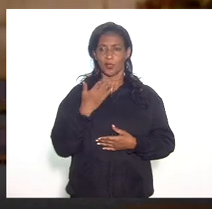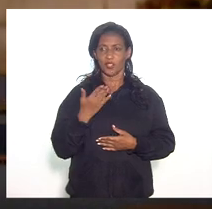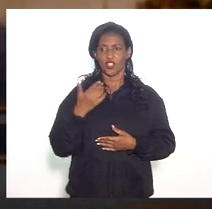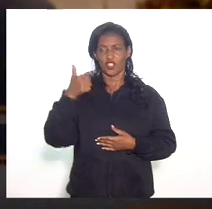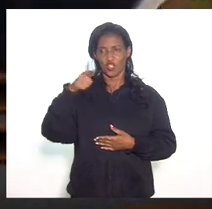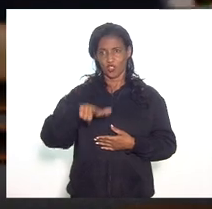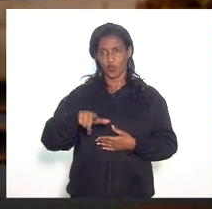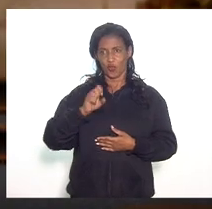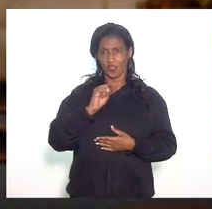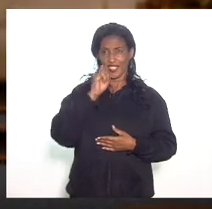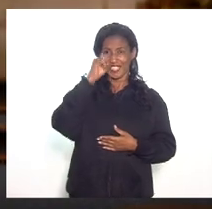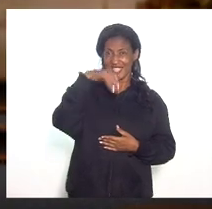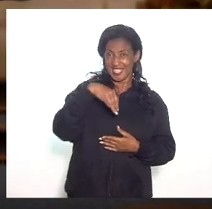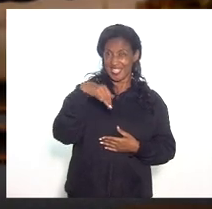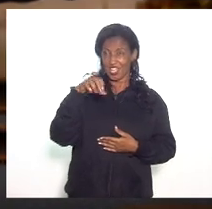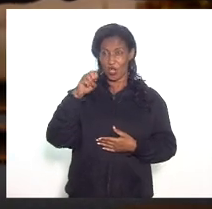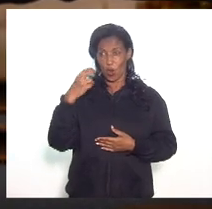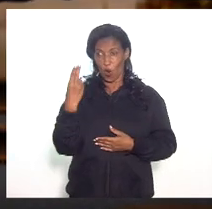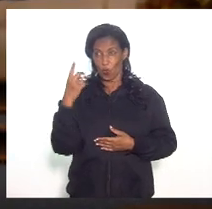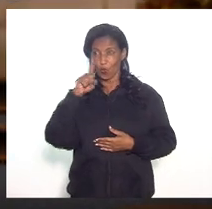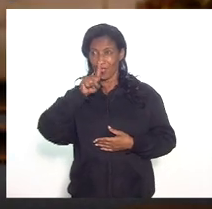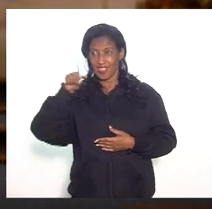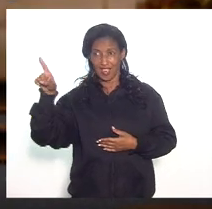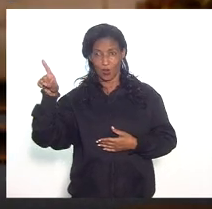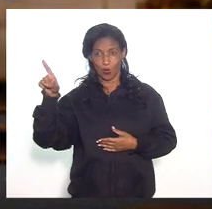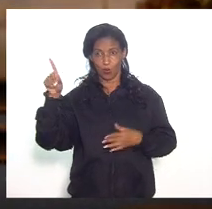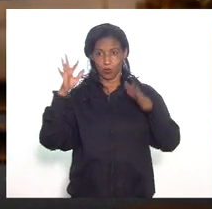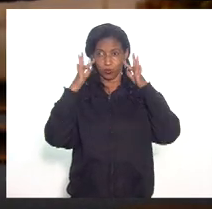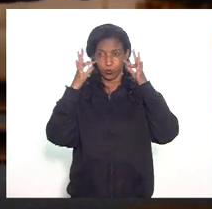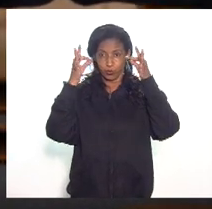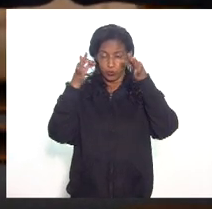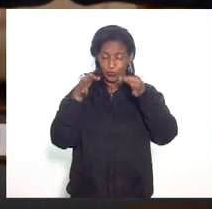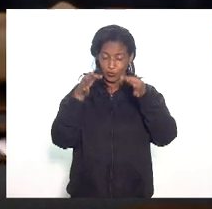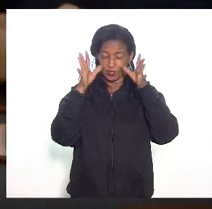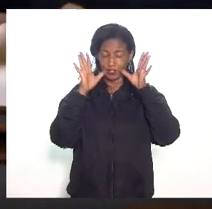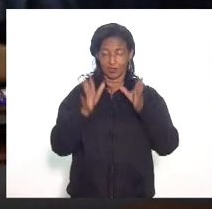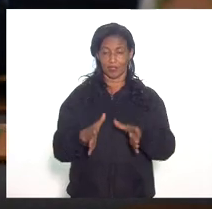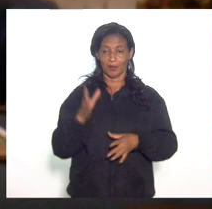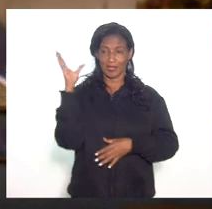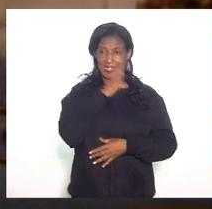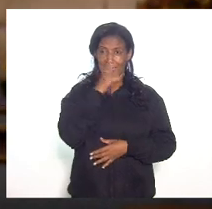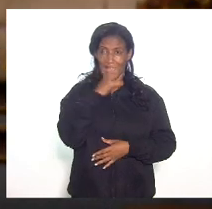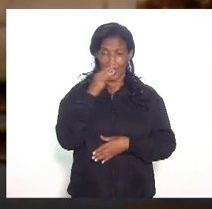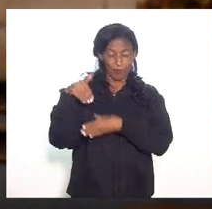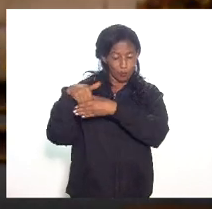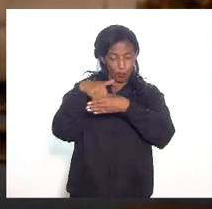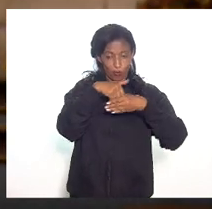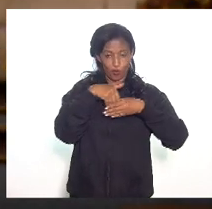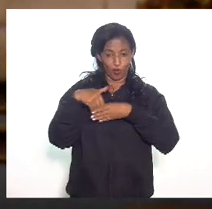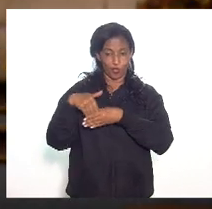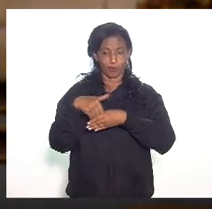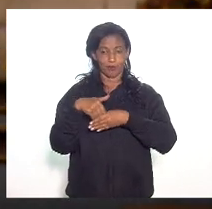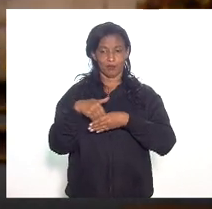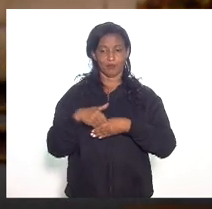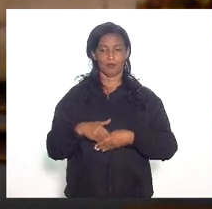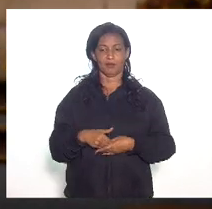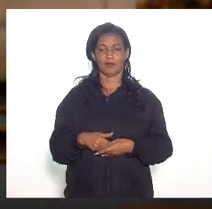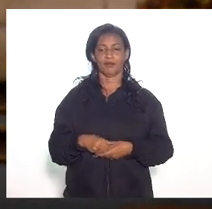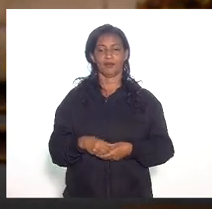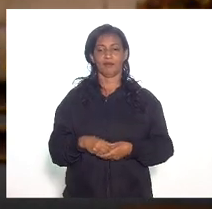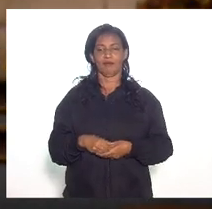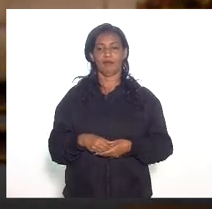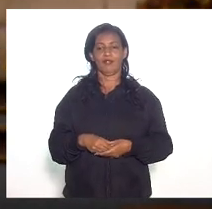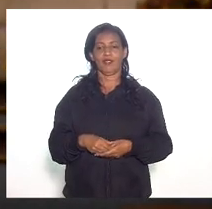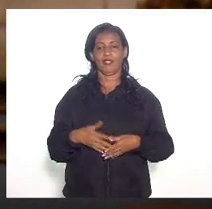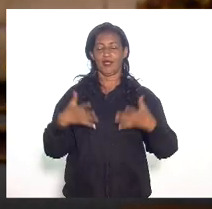pediríamos só atenção para que a gente não pode tenha agilidade nas votações então